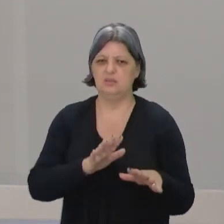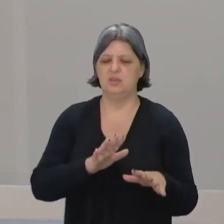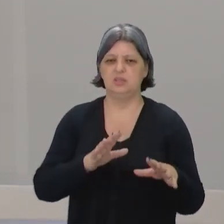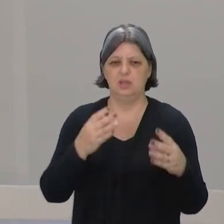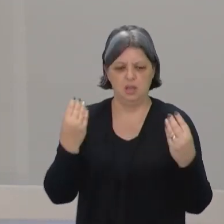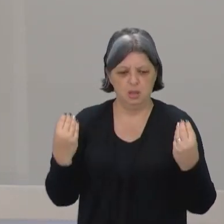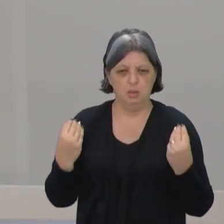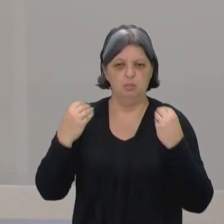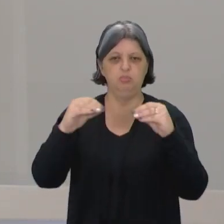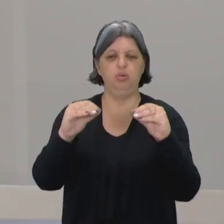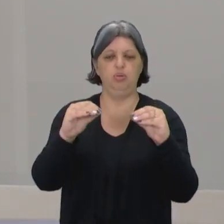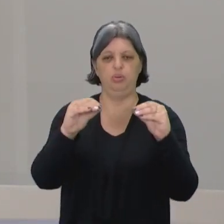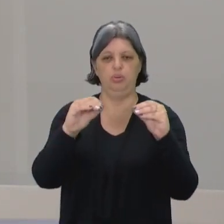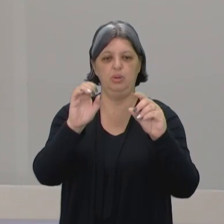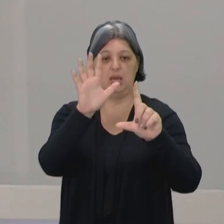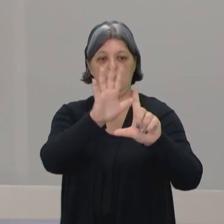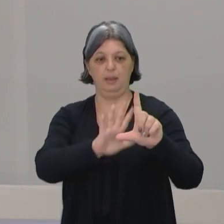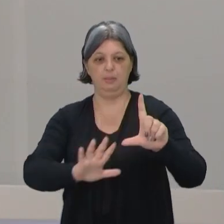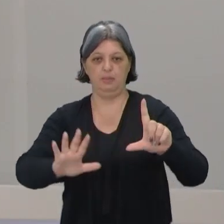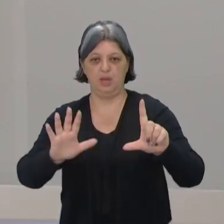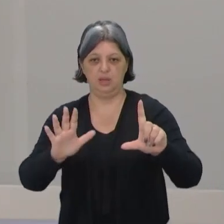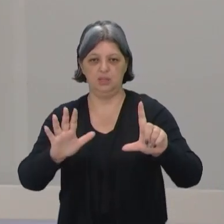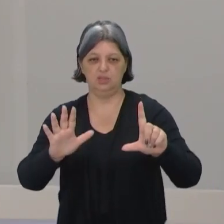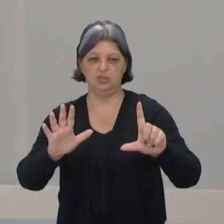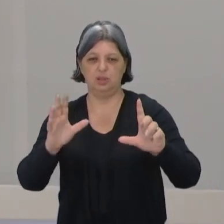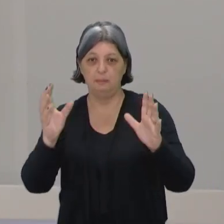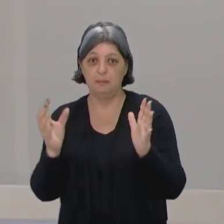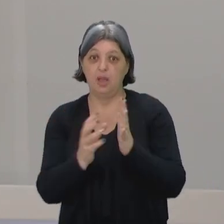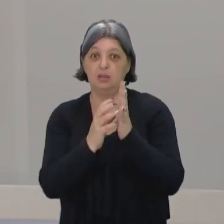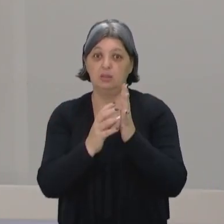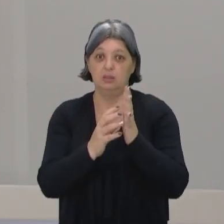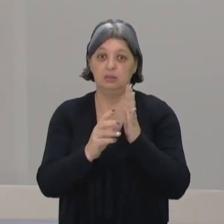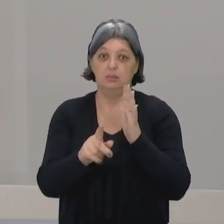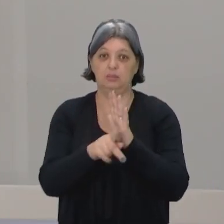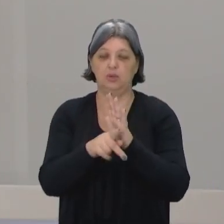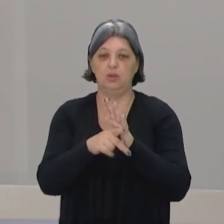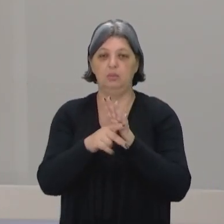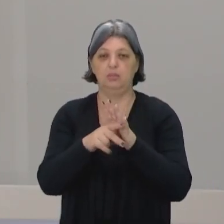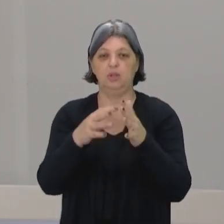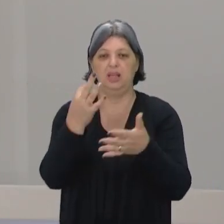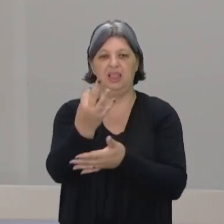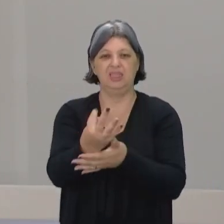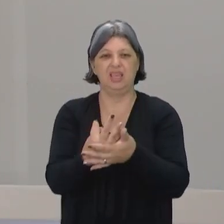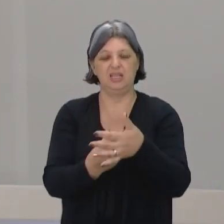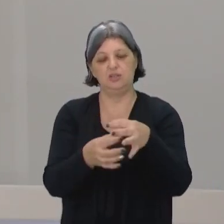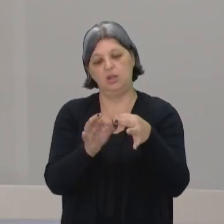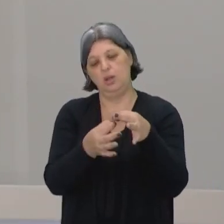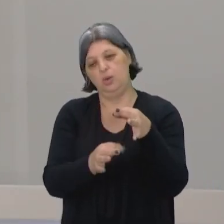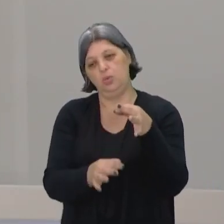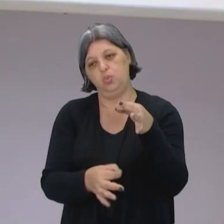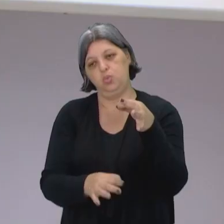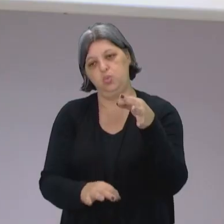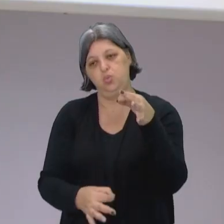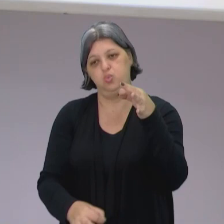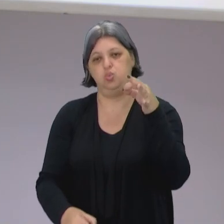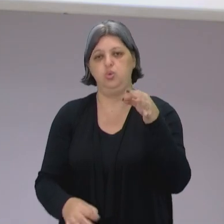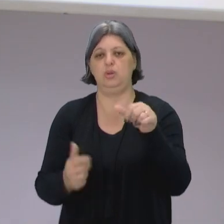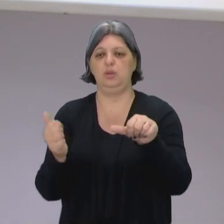jogando uma imagem impactante, alguma manchete e o texto. E o texto né? bem longo, né? Aquele texto. Isso. Aí